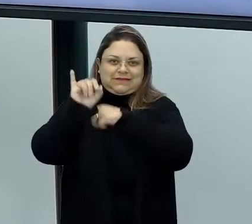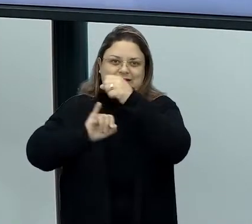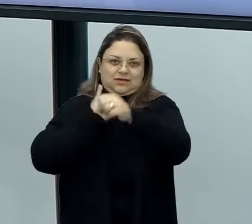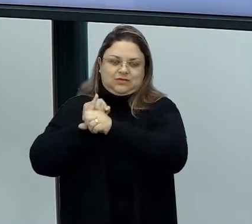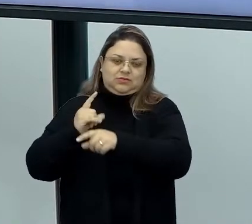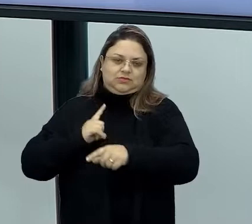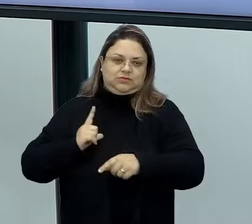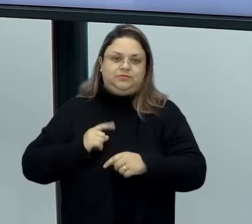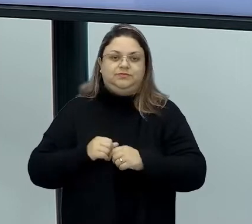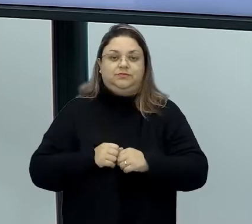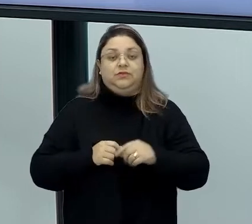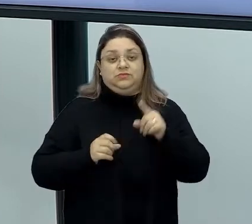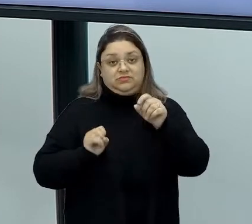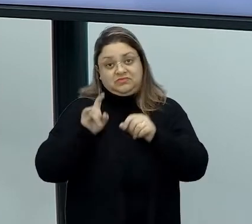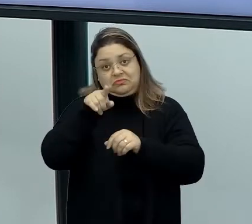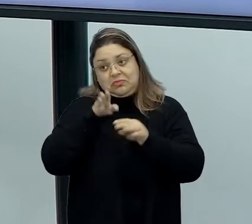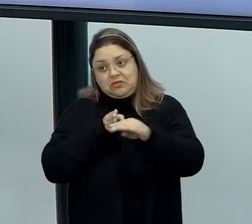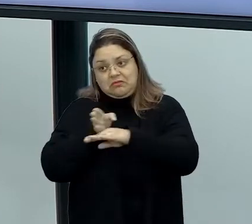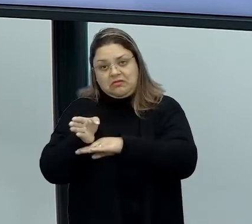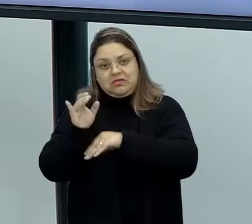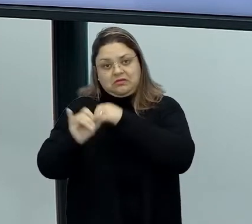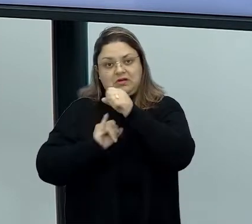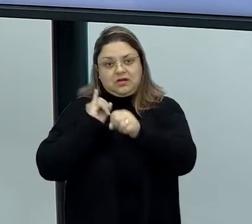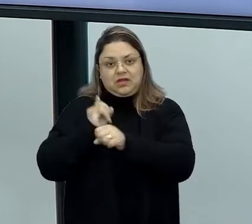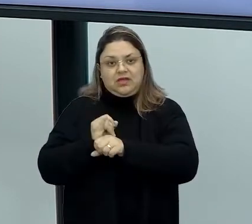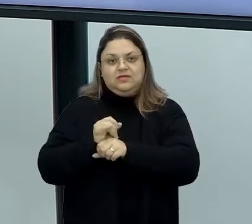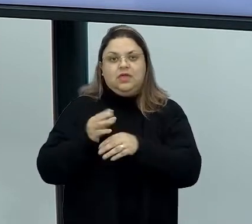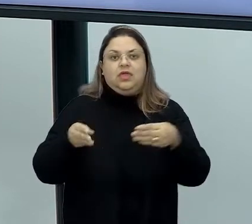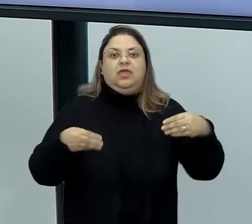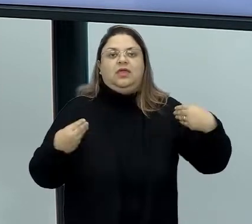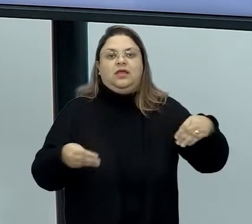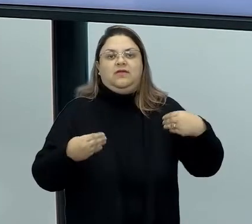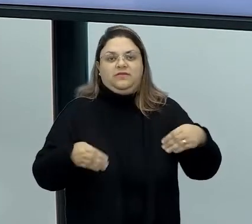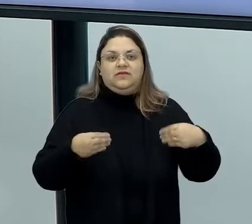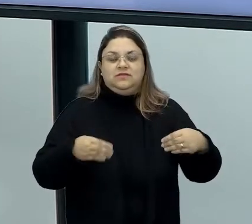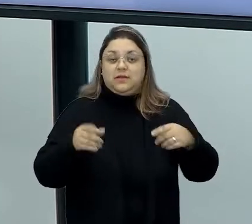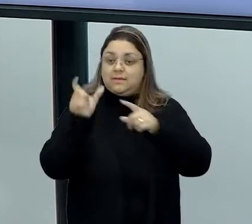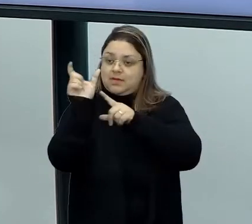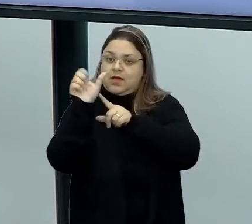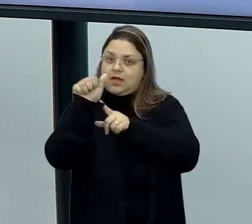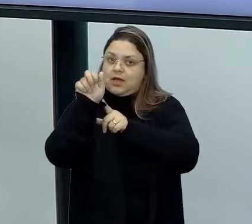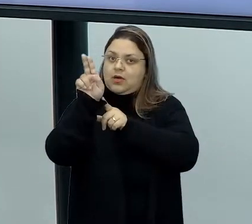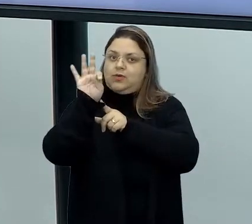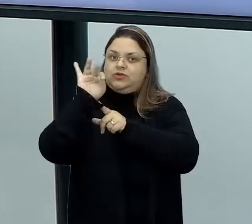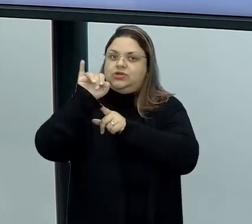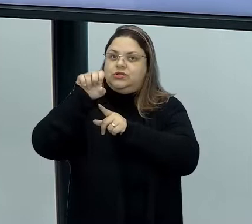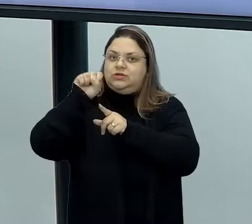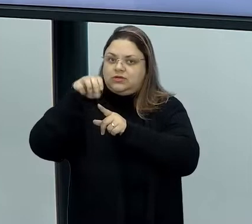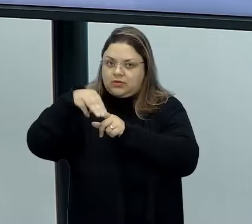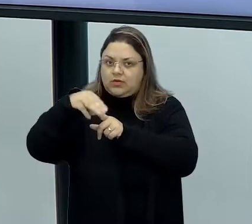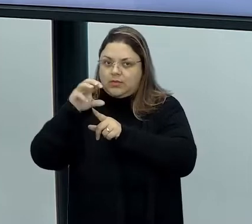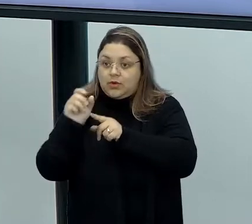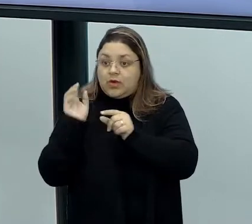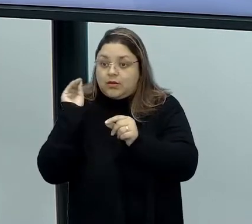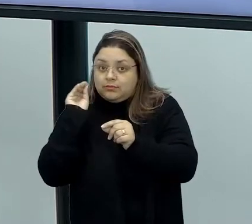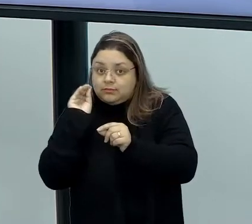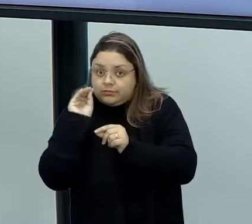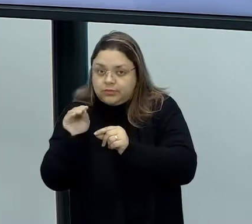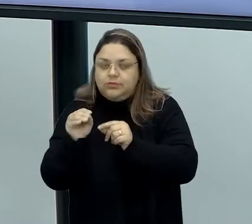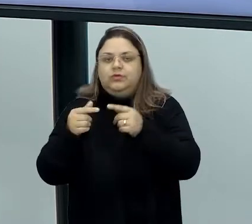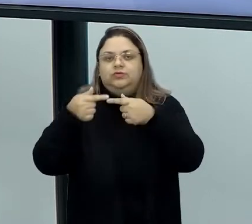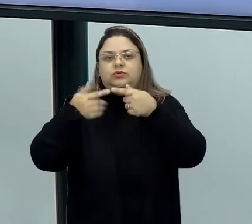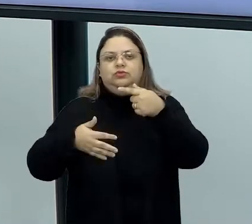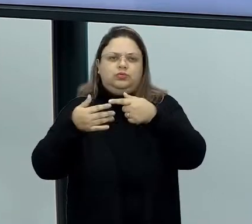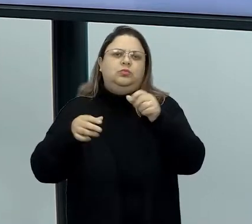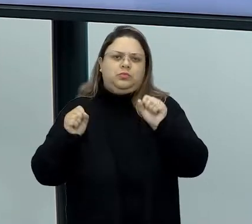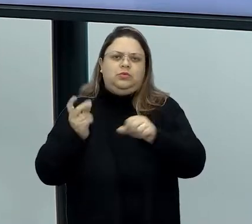vocês entrarem na internet, vocês colocarem lá a revista Autismo no Google da vida, vocês vão achar facilmente. Aí vocês pensam assim,